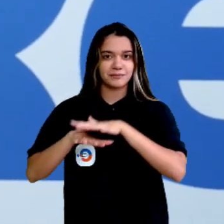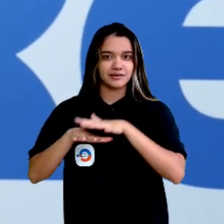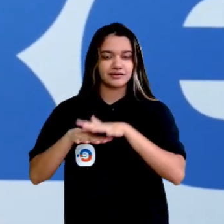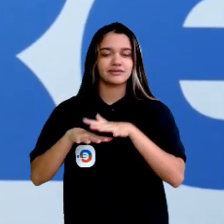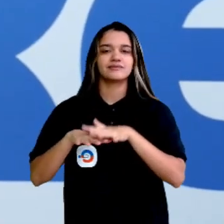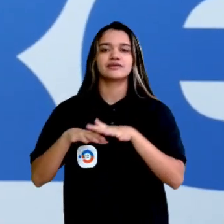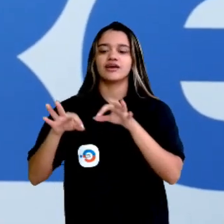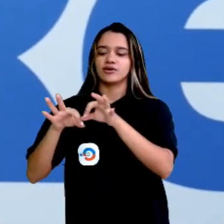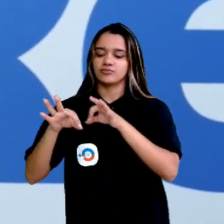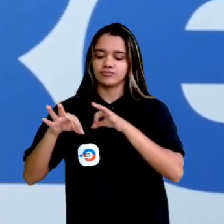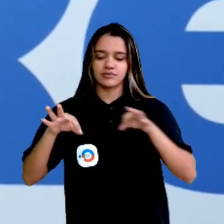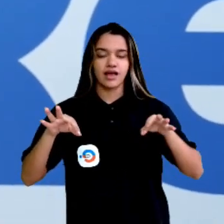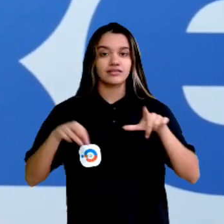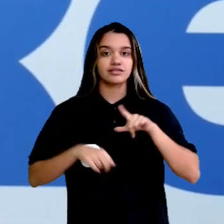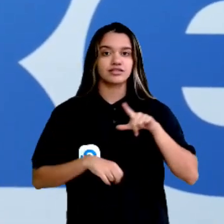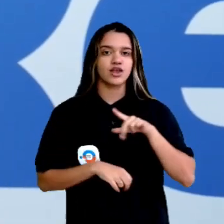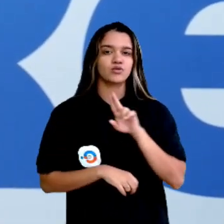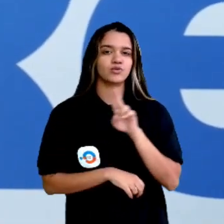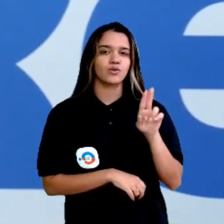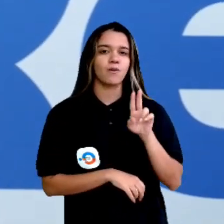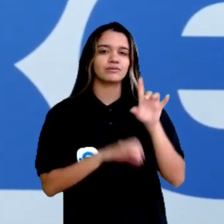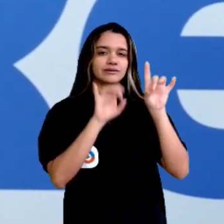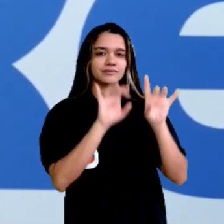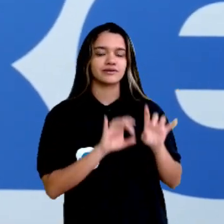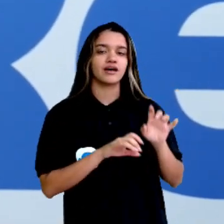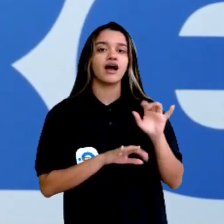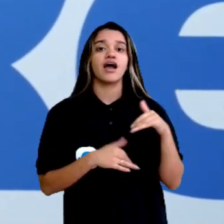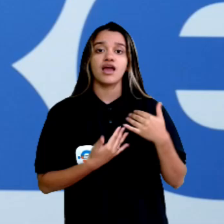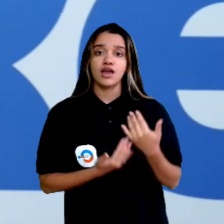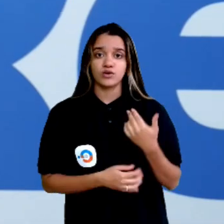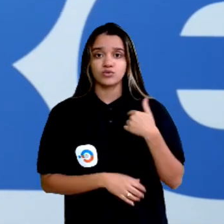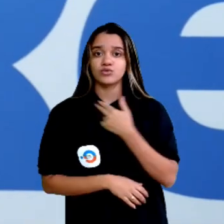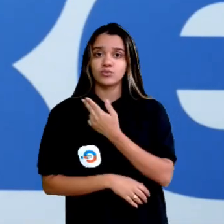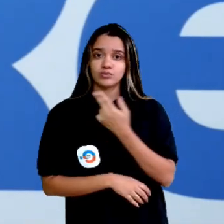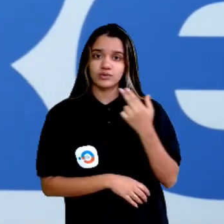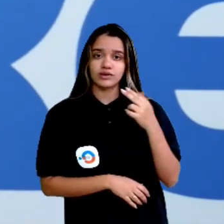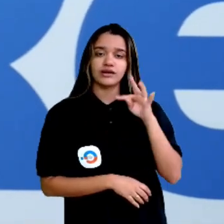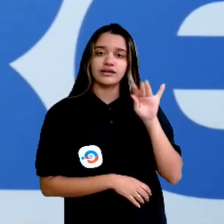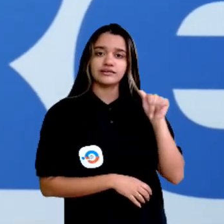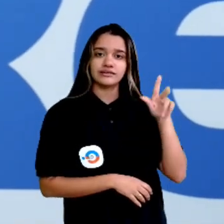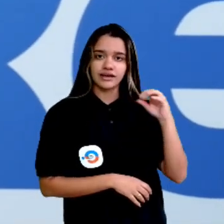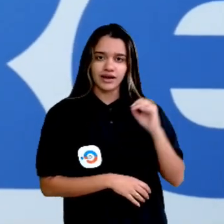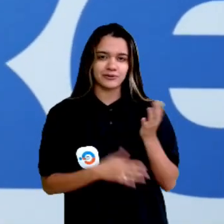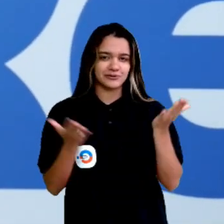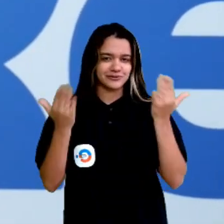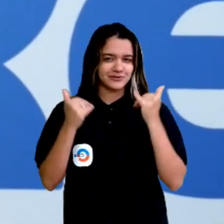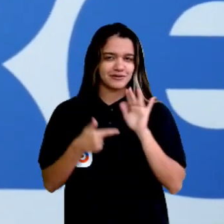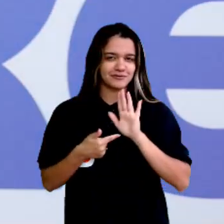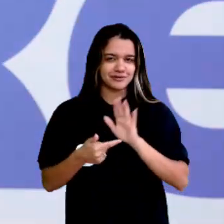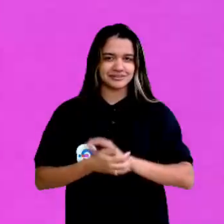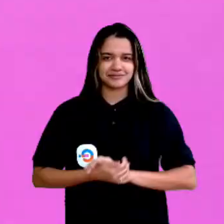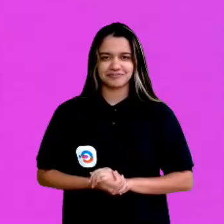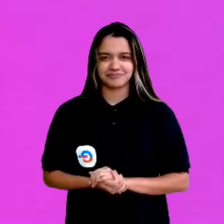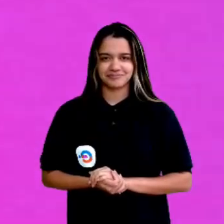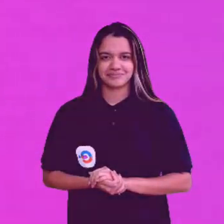do contorno tem um nome especial? Eu sou o professor Tiago Azevedo, fica comigo que eu vou te mostrar.